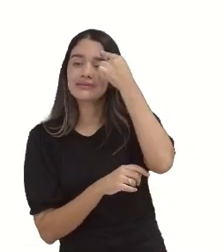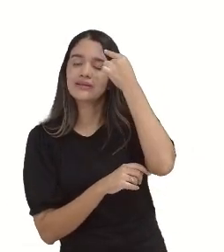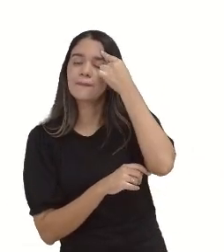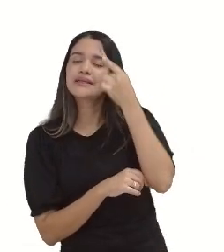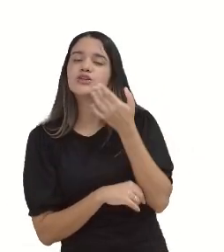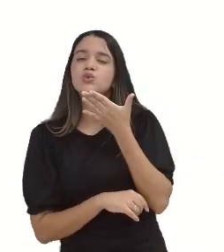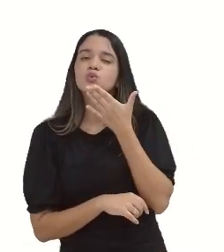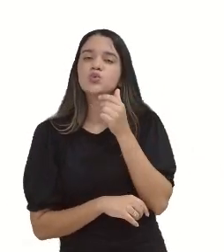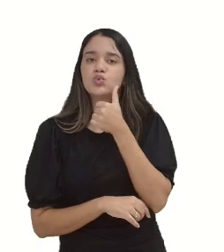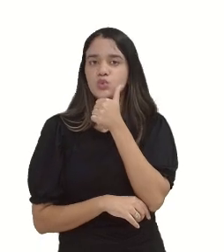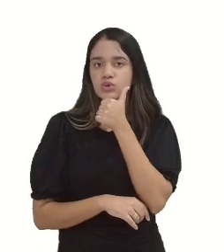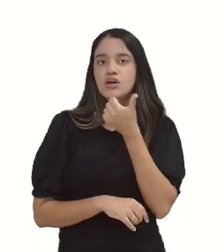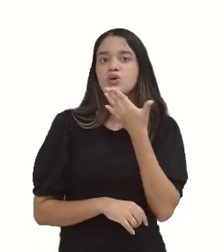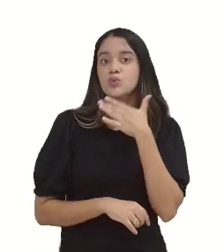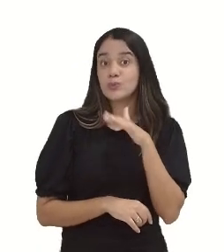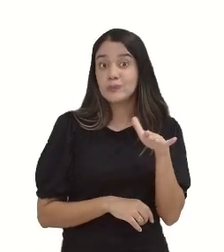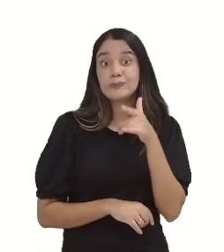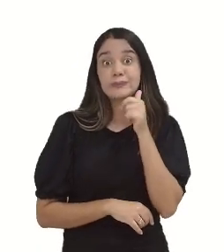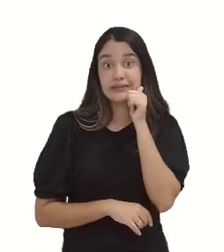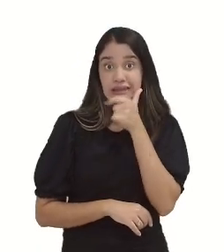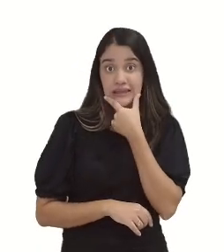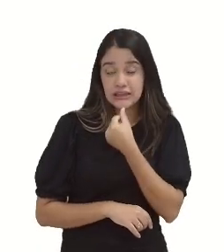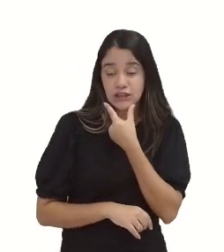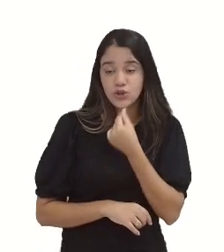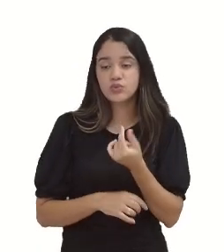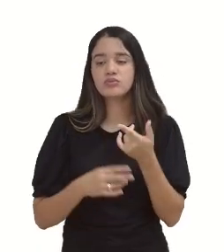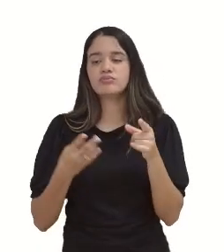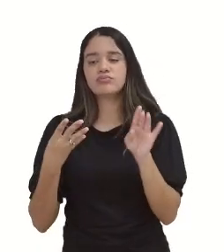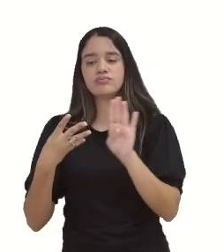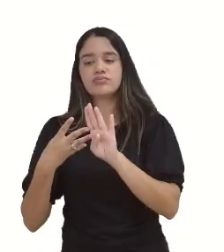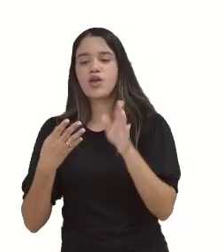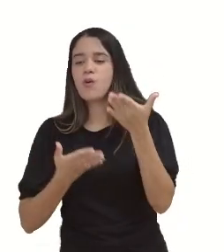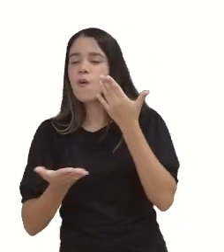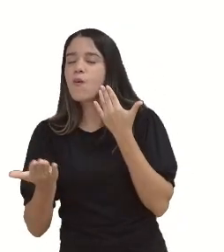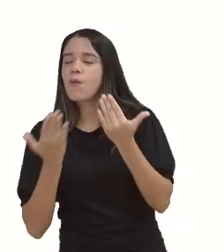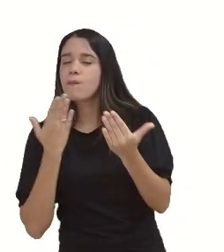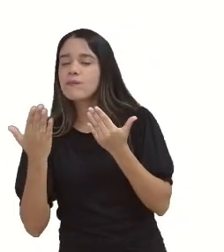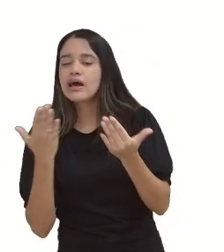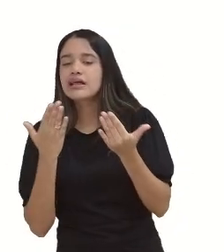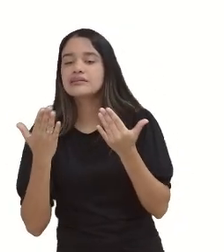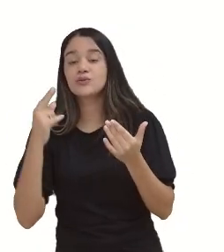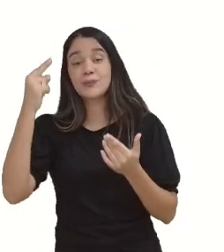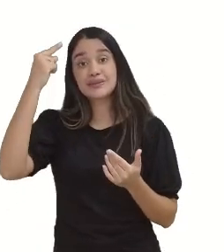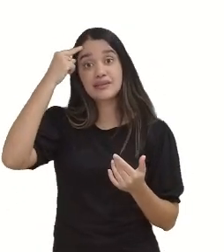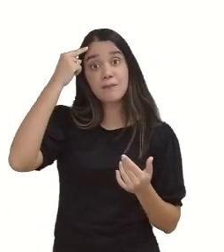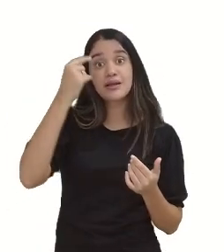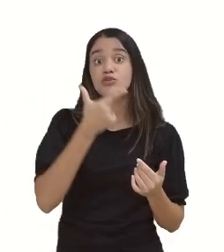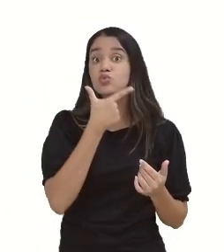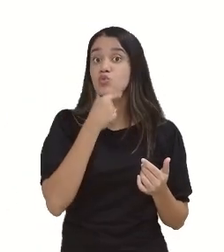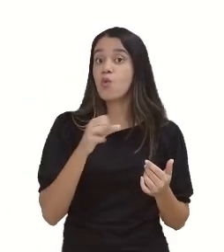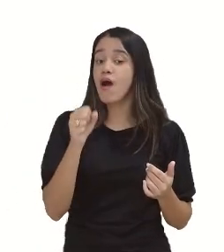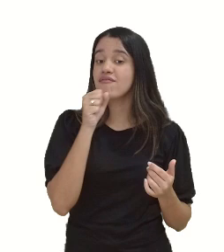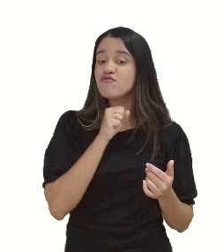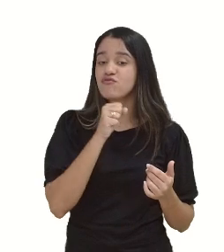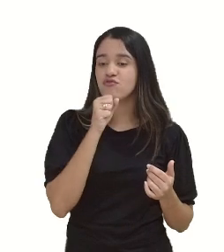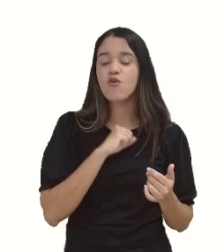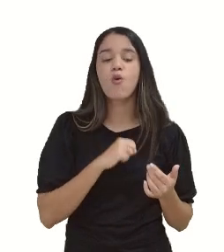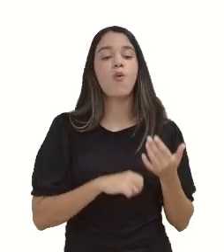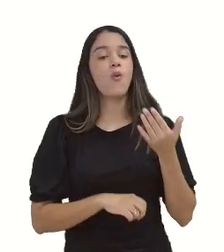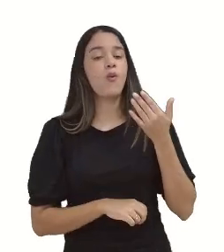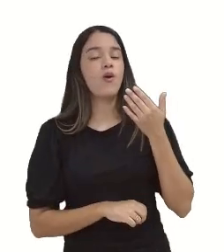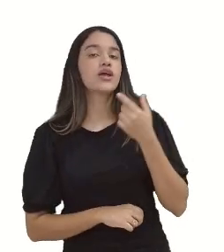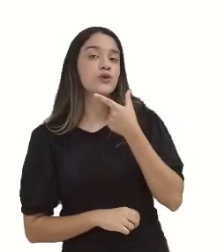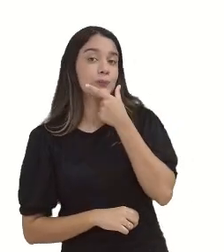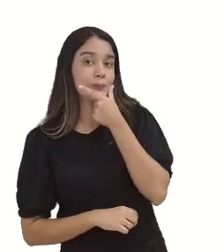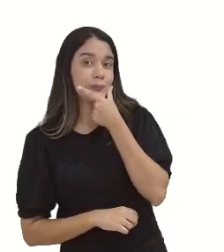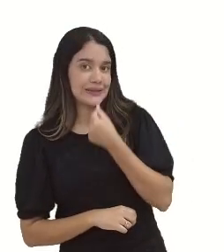Estabelece uma relação de comparação entre os pensamentos do avô e os do menino. Estabelece a relação